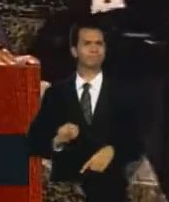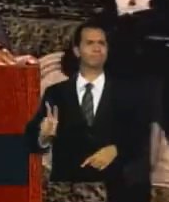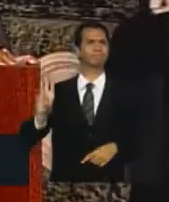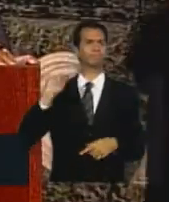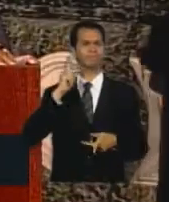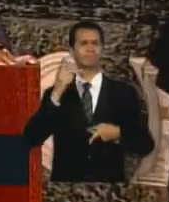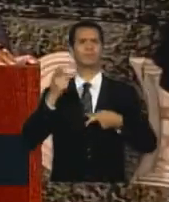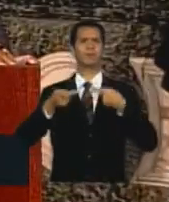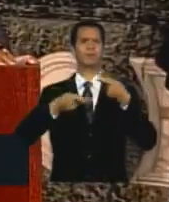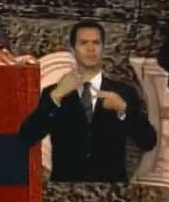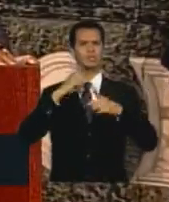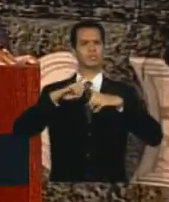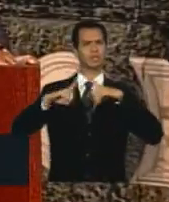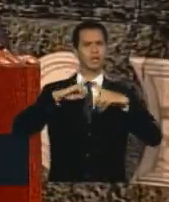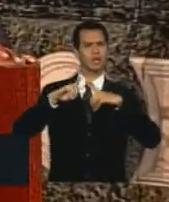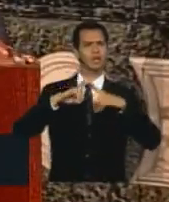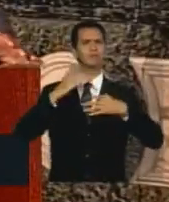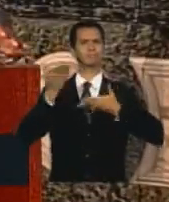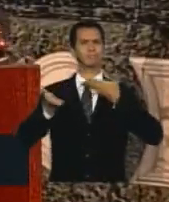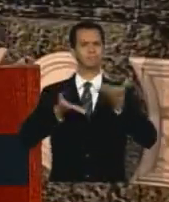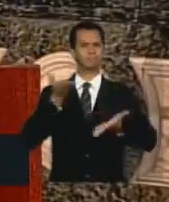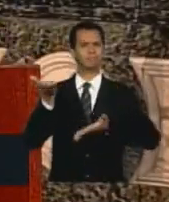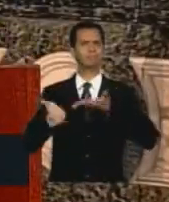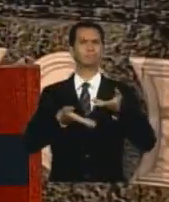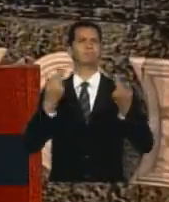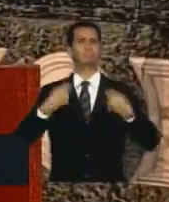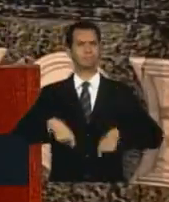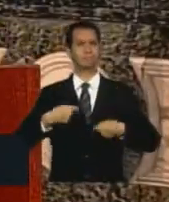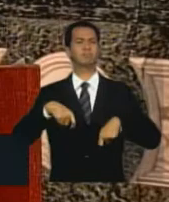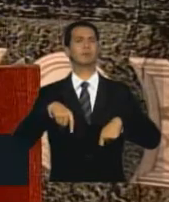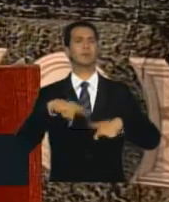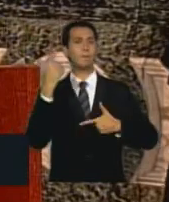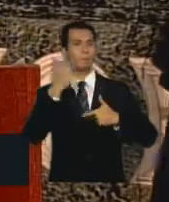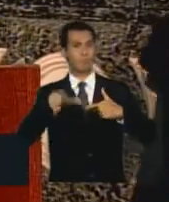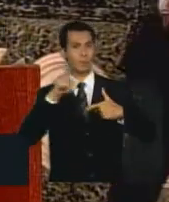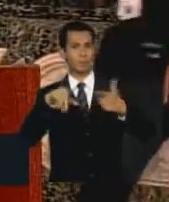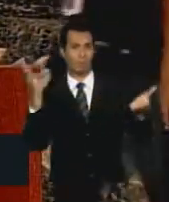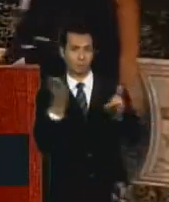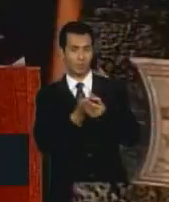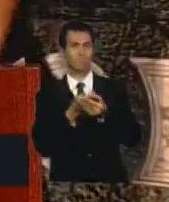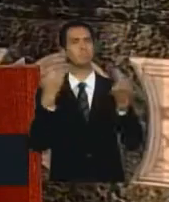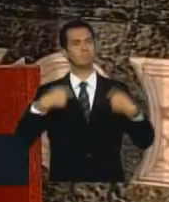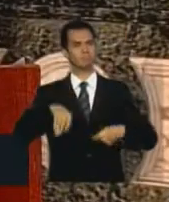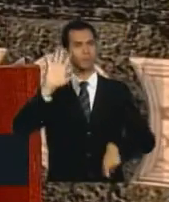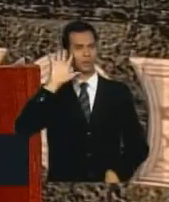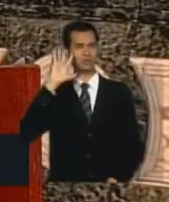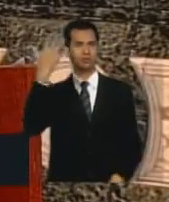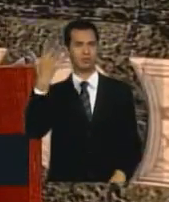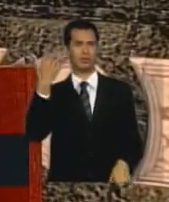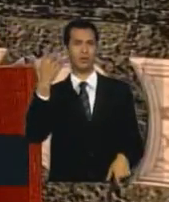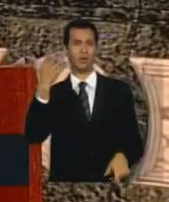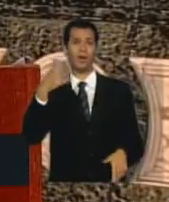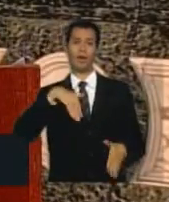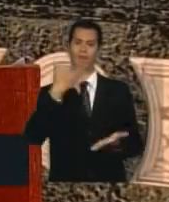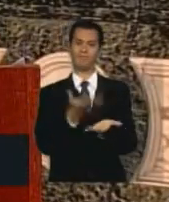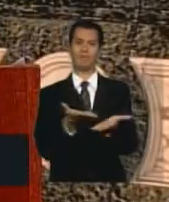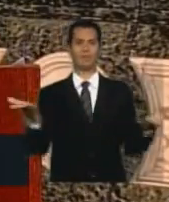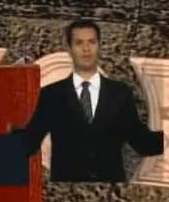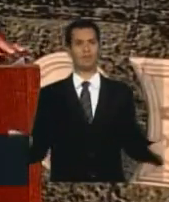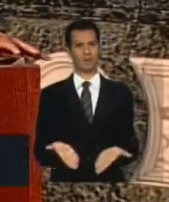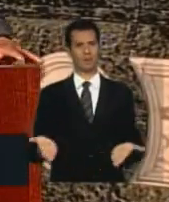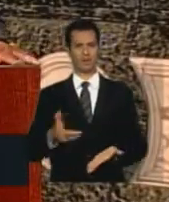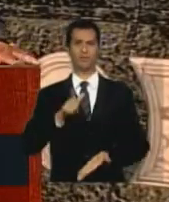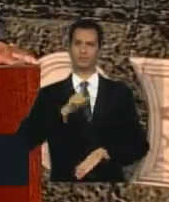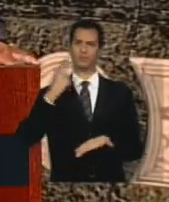para que esta questão fosse solucionada através deste acordo que ora